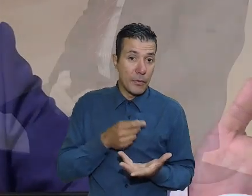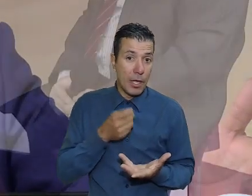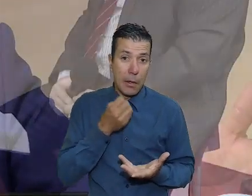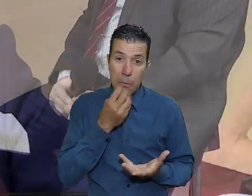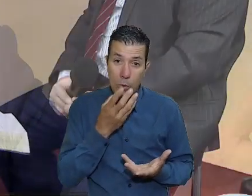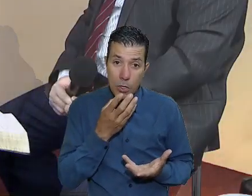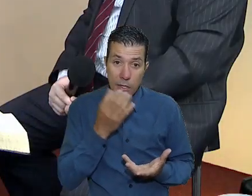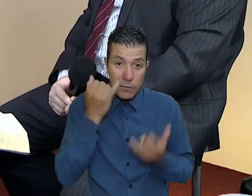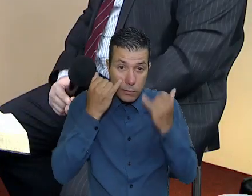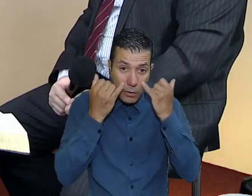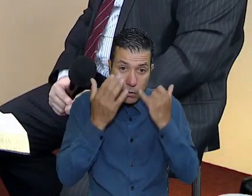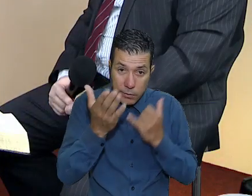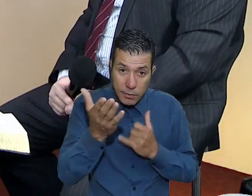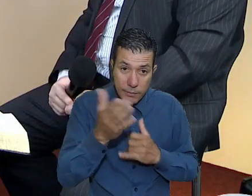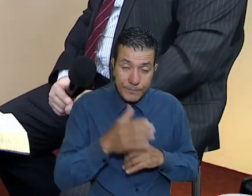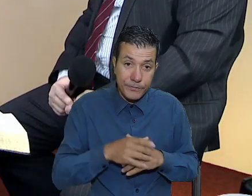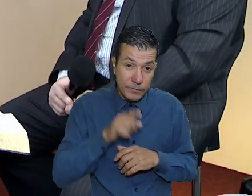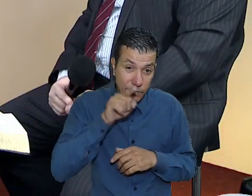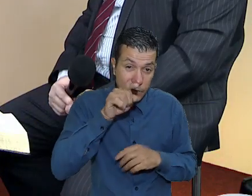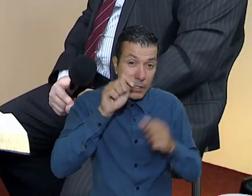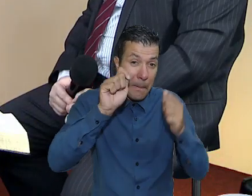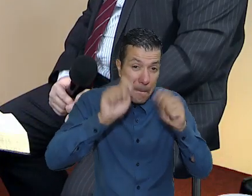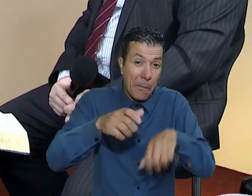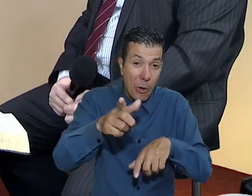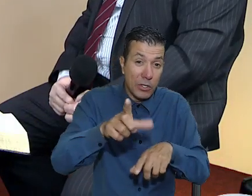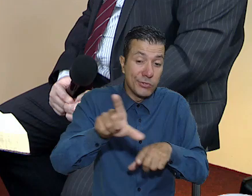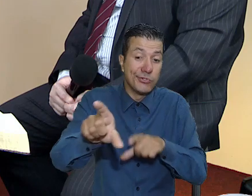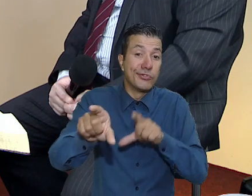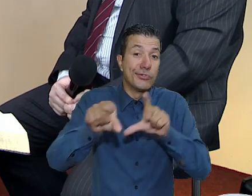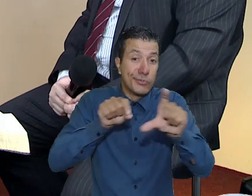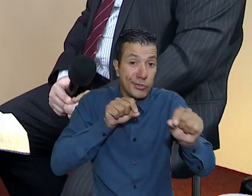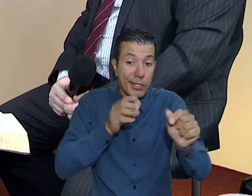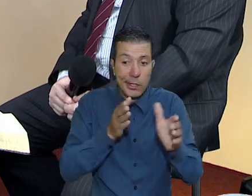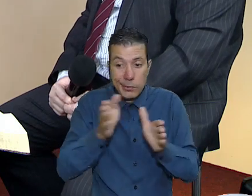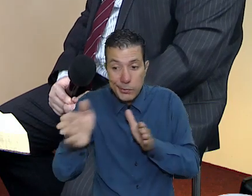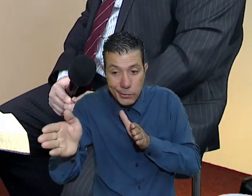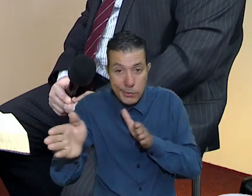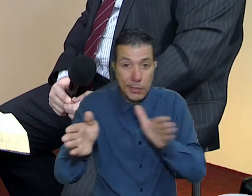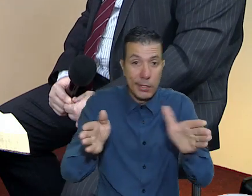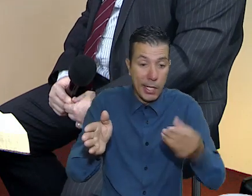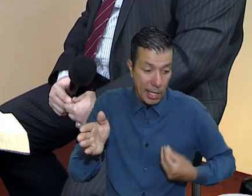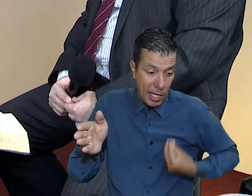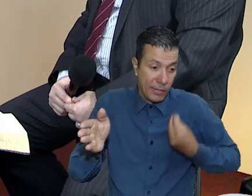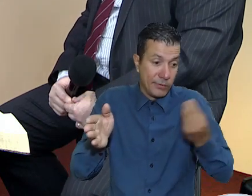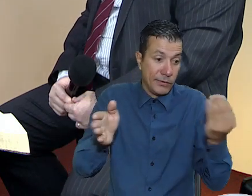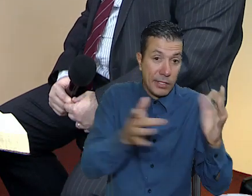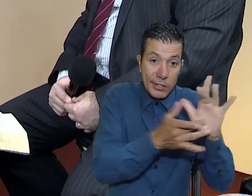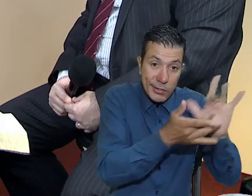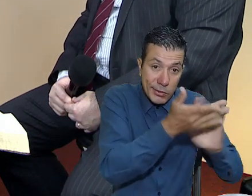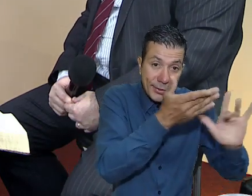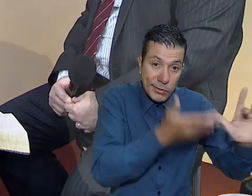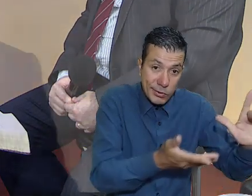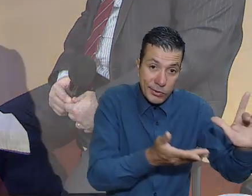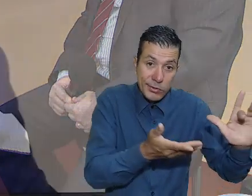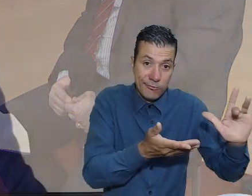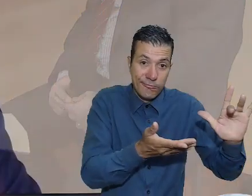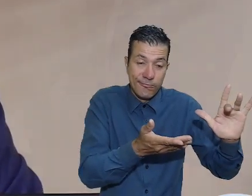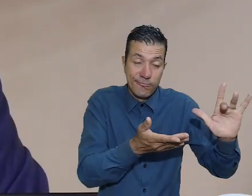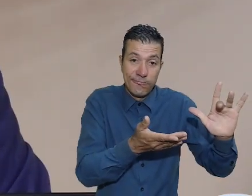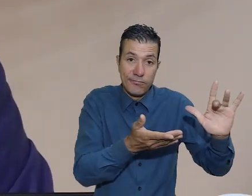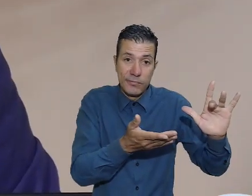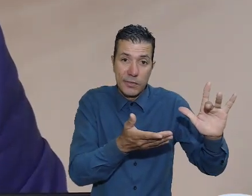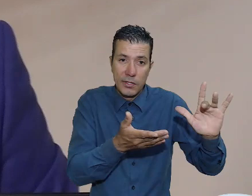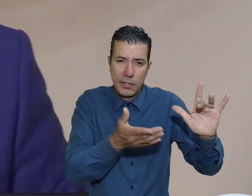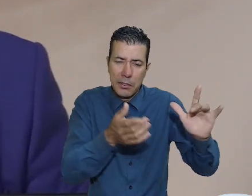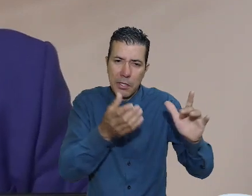meus amigos têm para você é que você pode escolher hoje. Você pode escolher entregar a sua vida a Cristo. Eu quero fazer um apelo ao